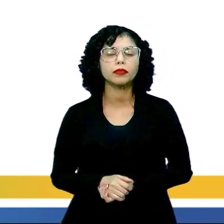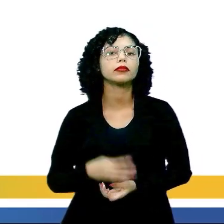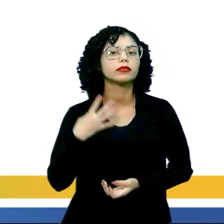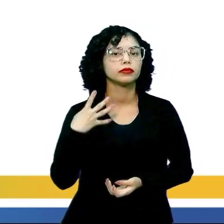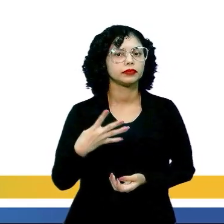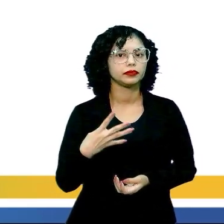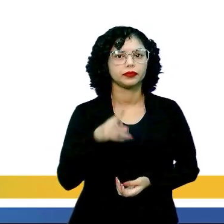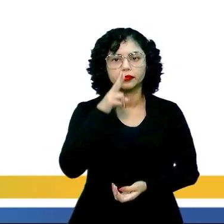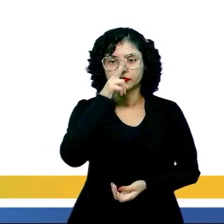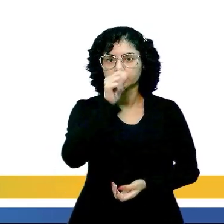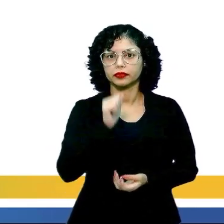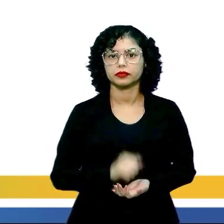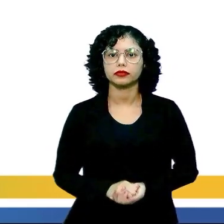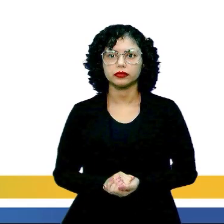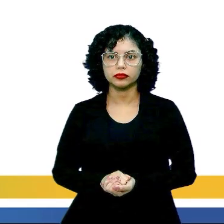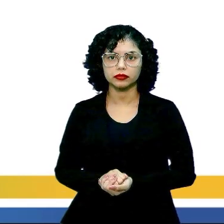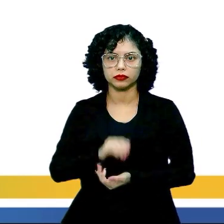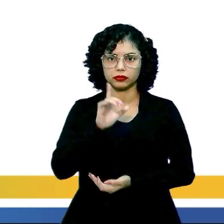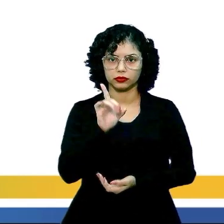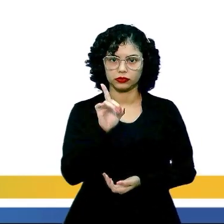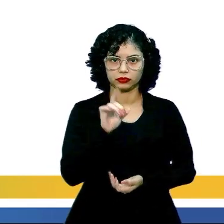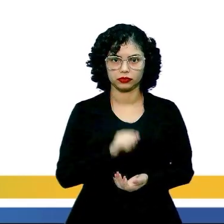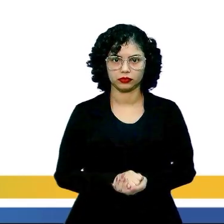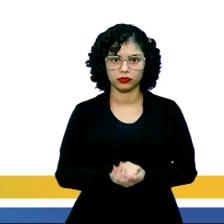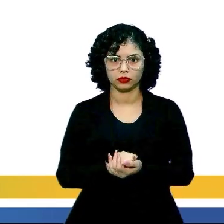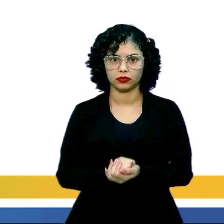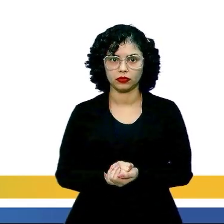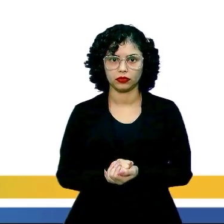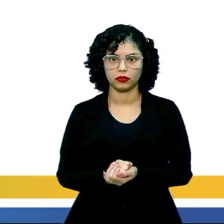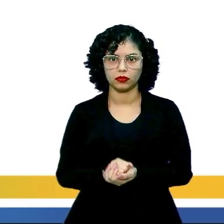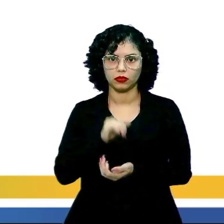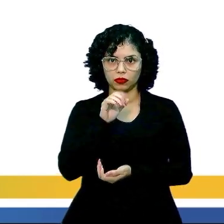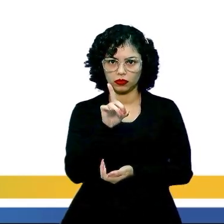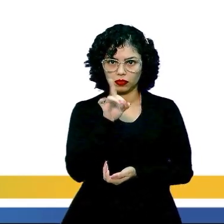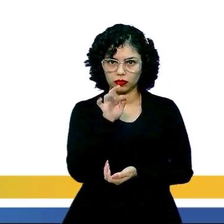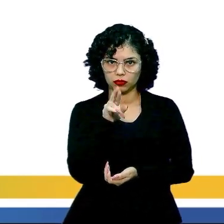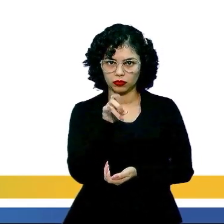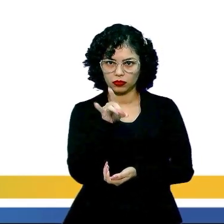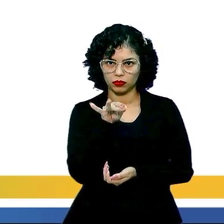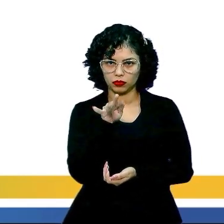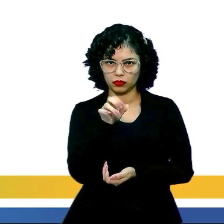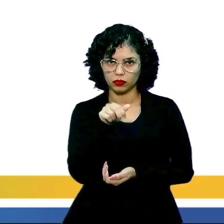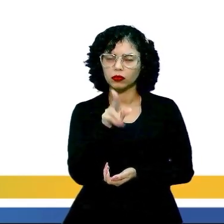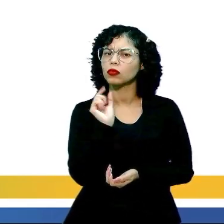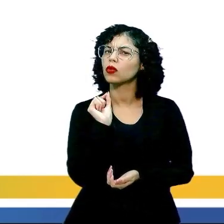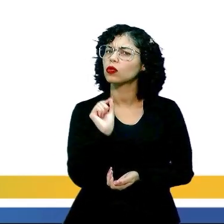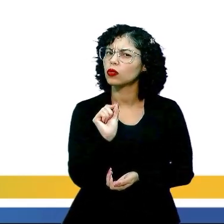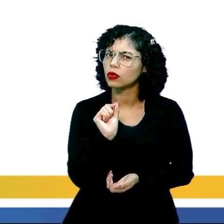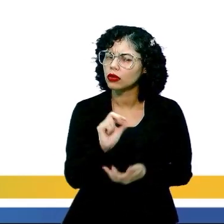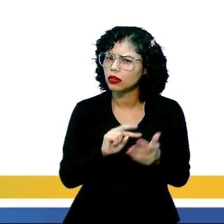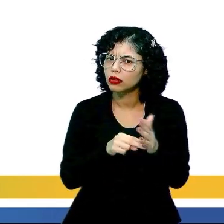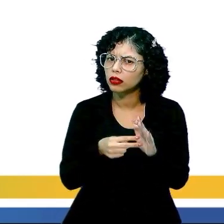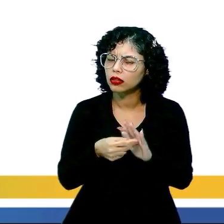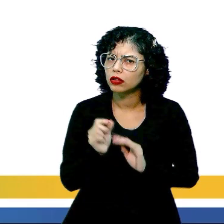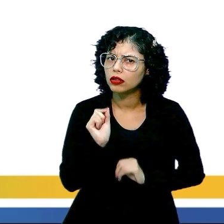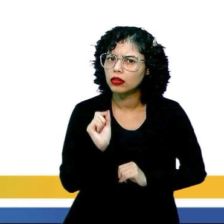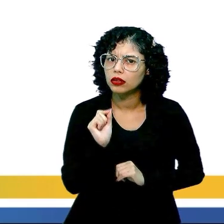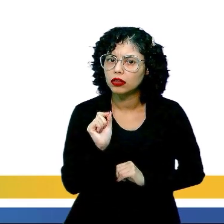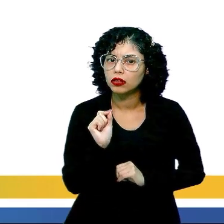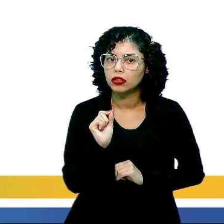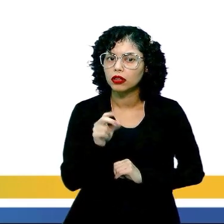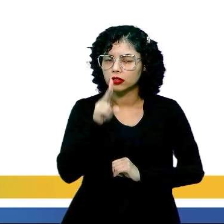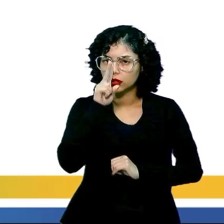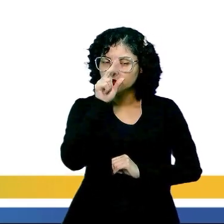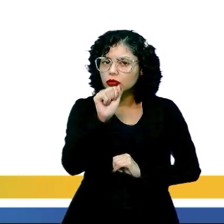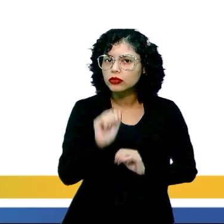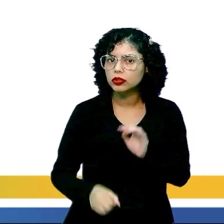A quarta força, força de dispersão de London. O que é isso? Essa força ela